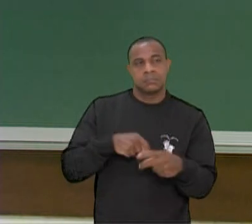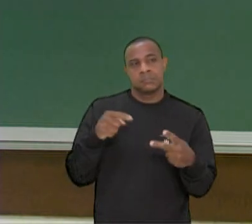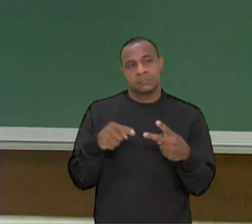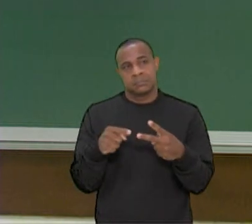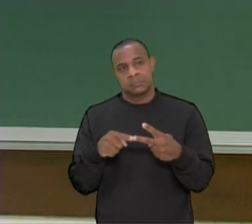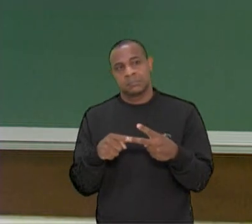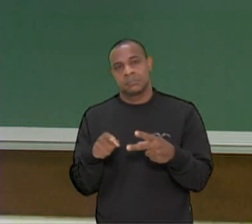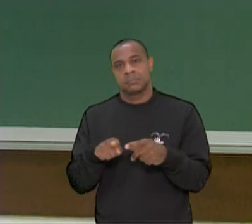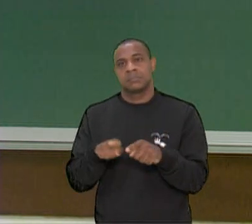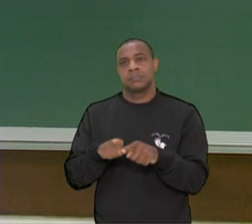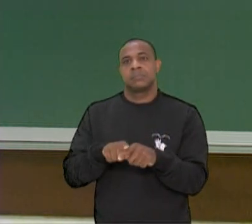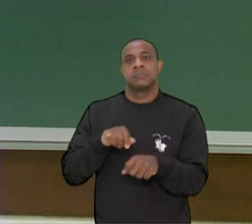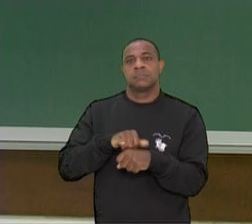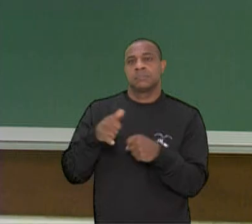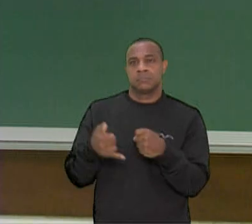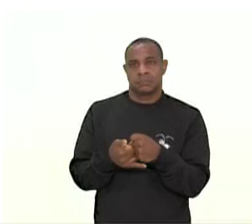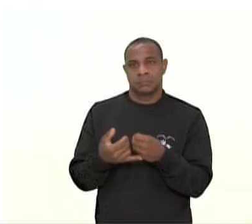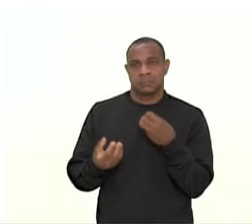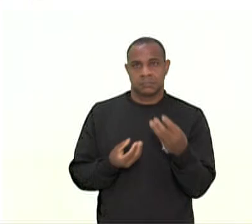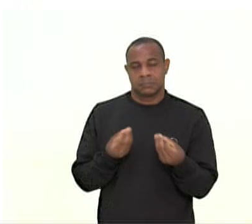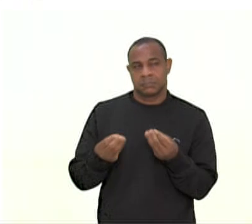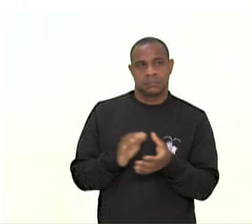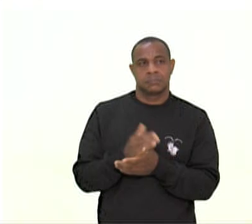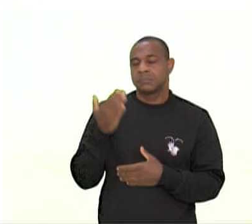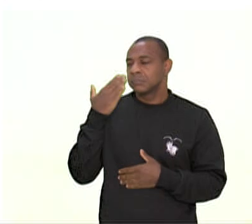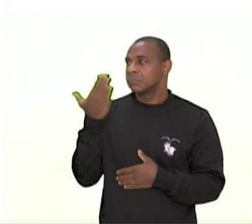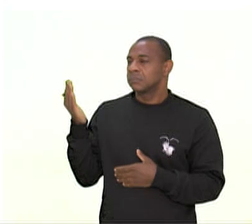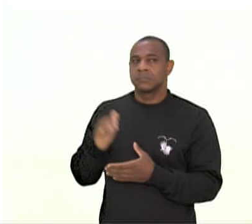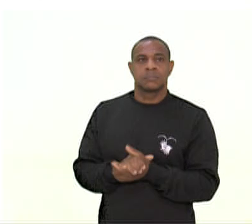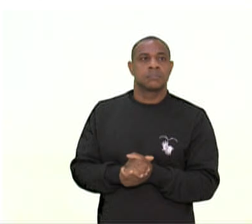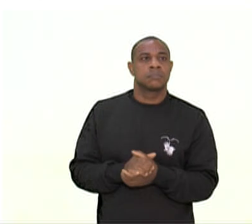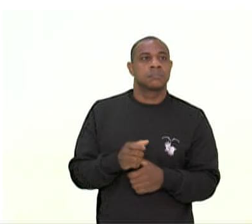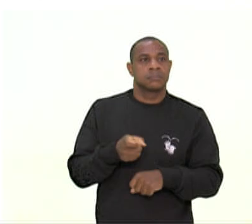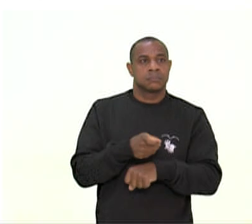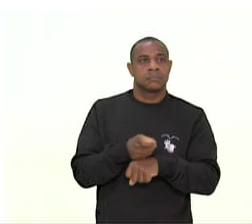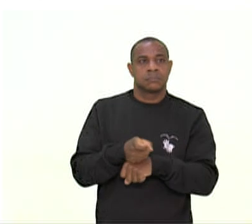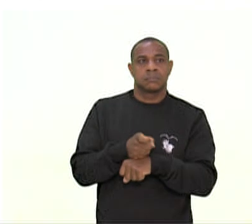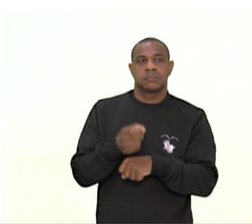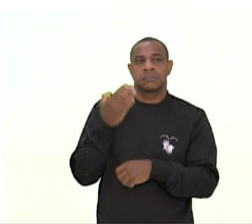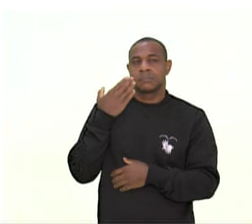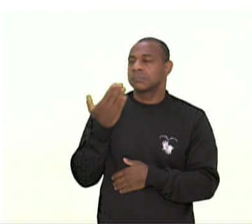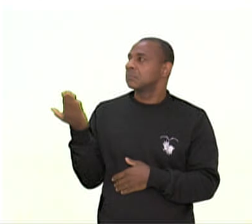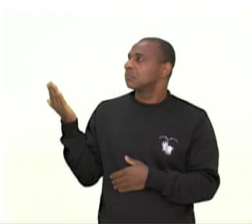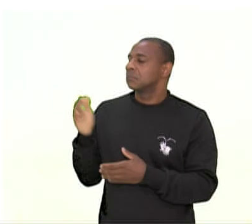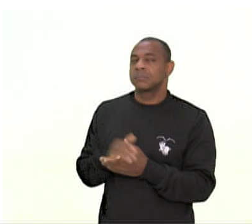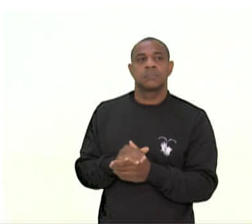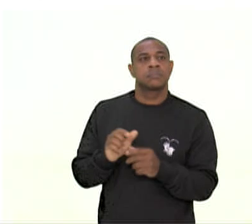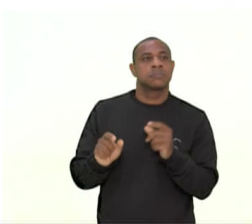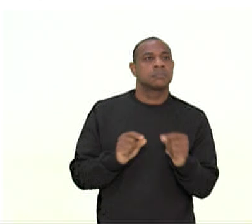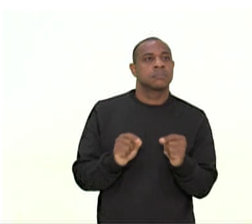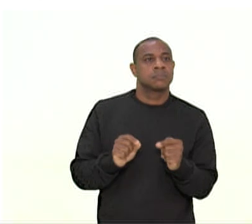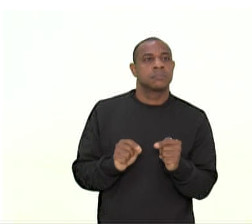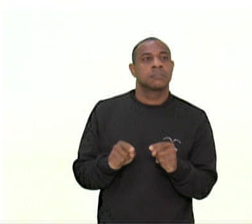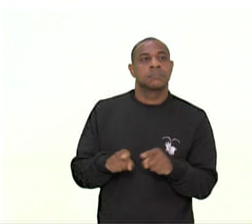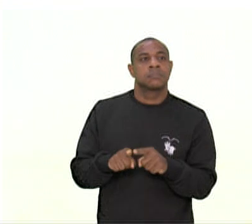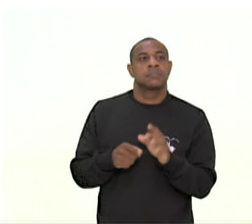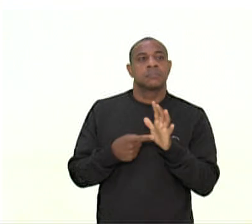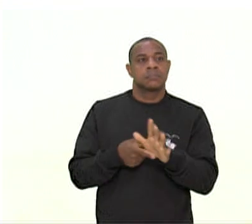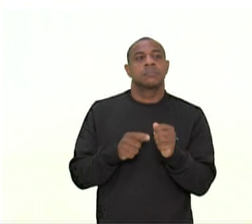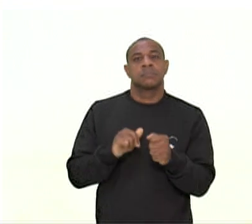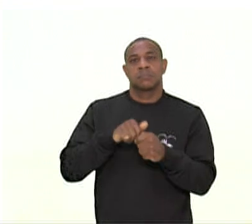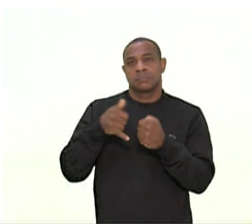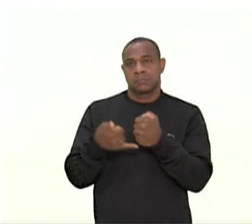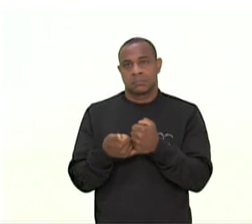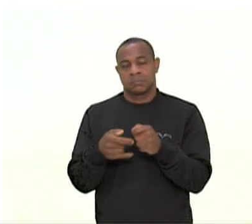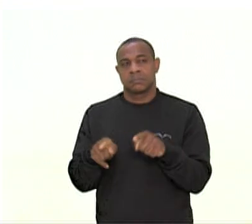é adjetivo. Então, olha lá. Quando ela for advérbio, ela modifica um adjetivo e aí ela